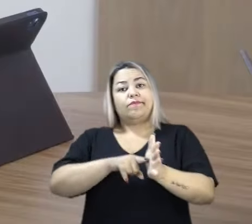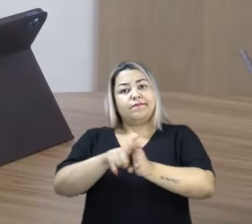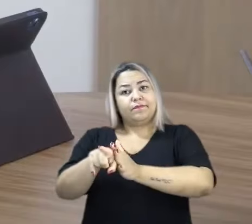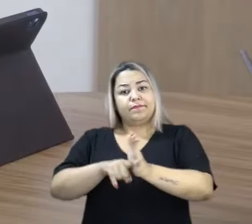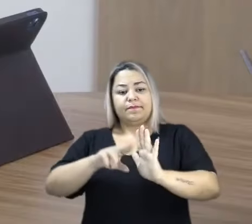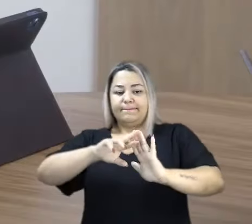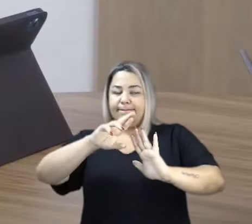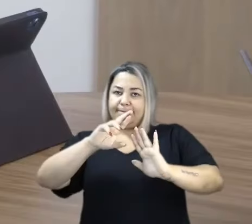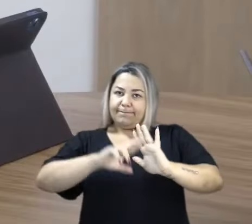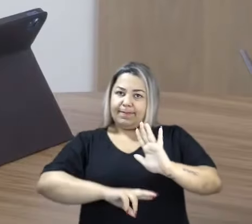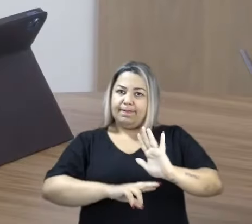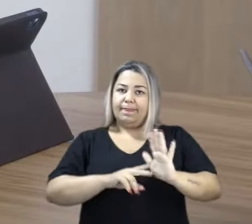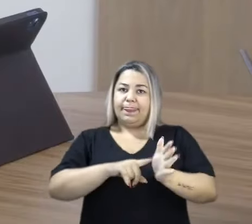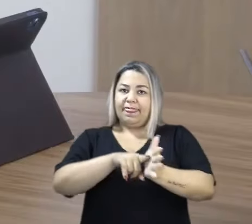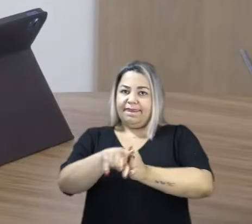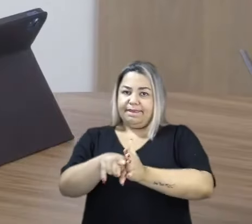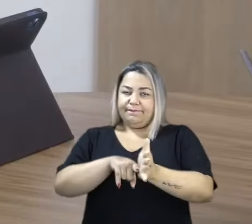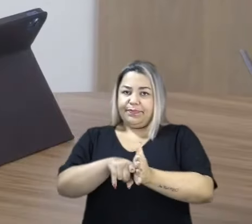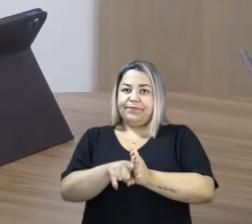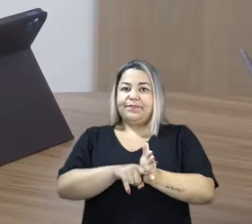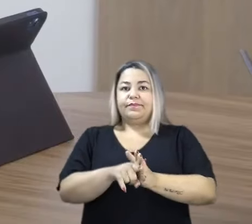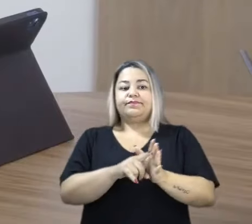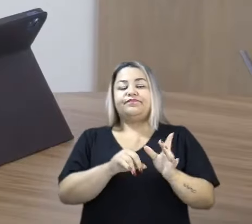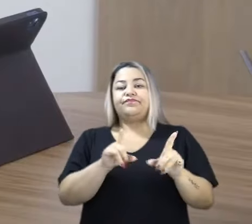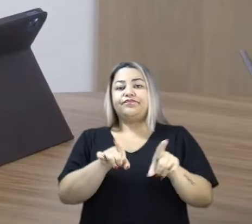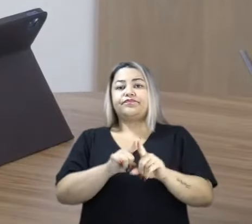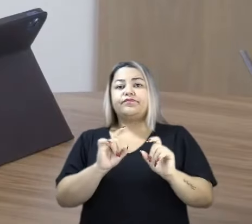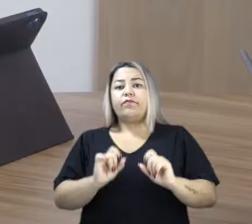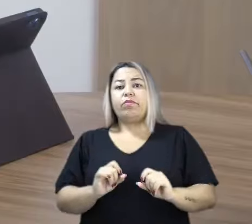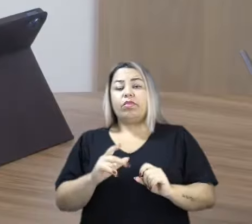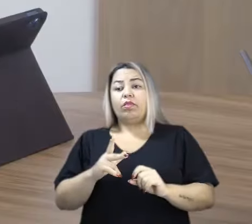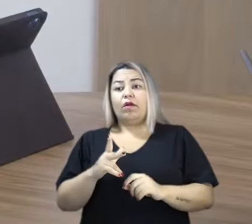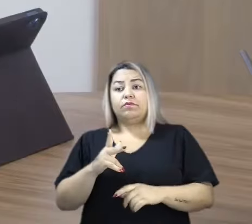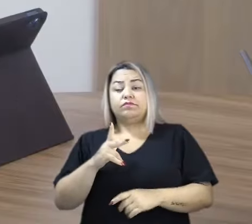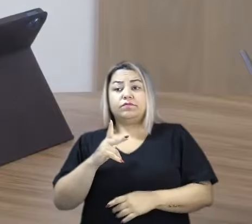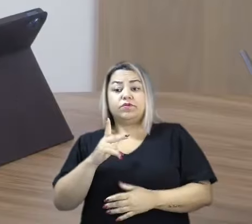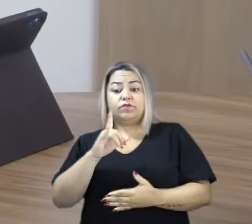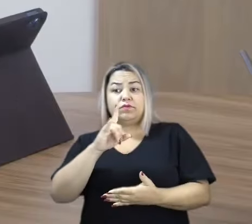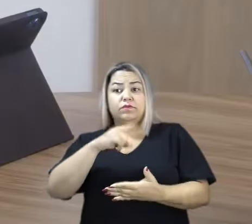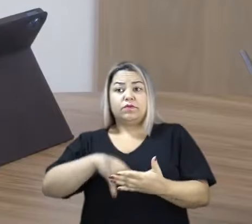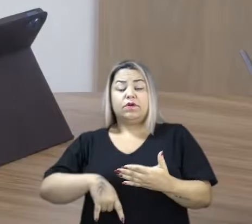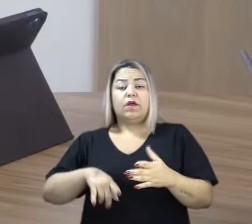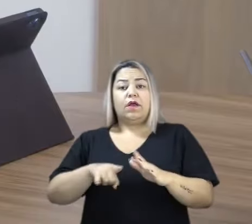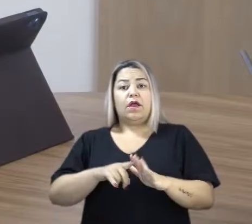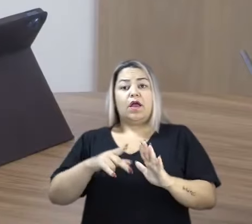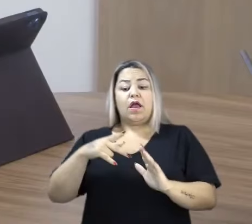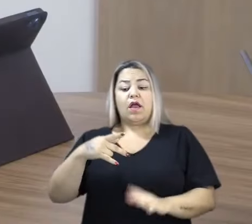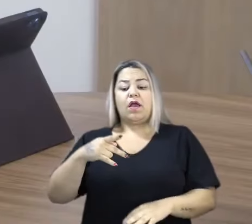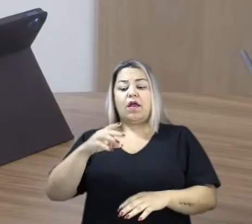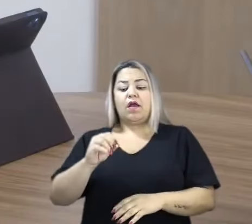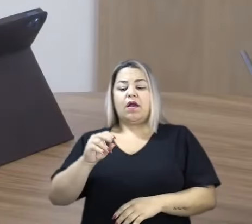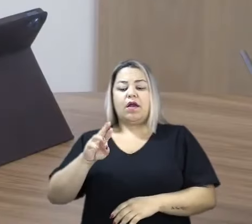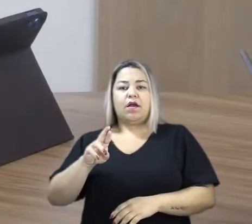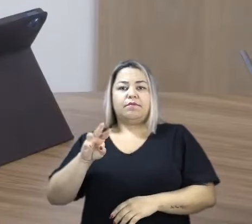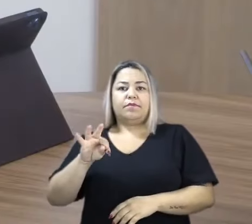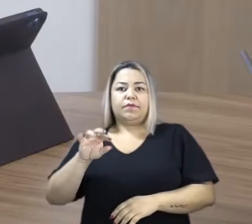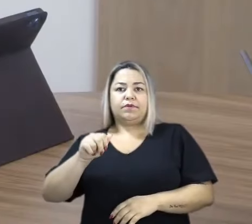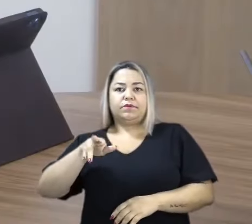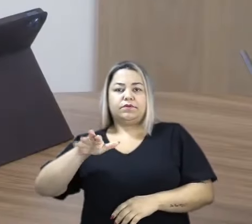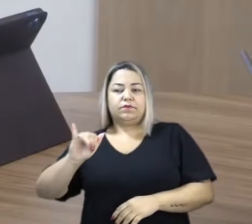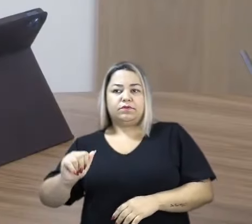passa por esse relatório, a análise, a contestação, os pareceres, né? A portaria de reconhecimento,